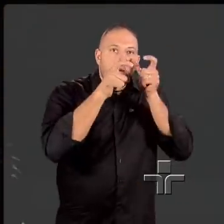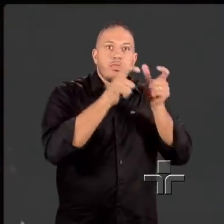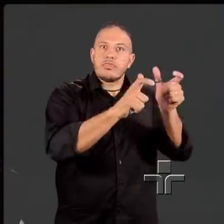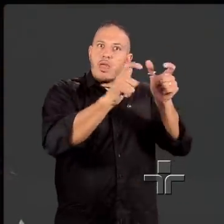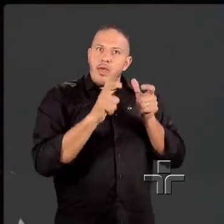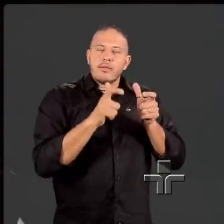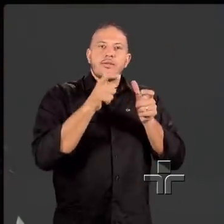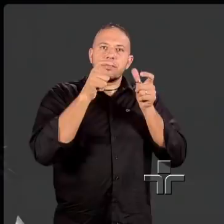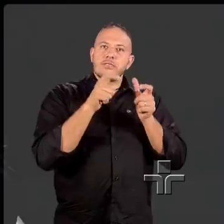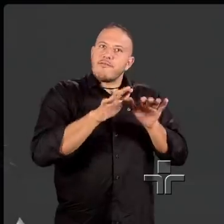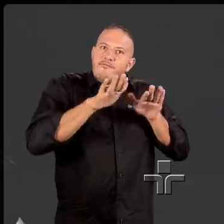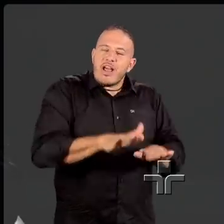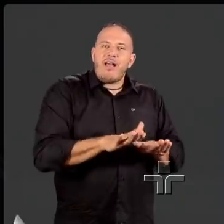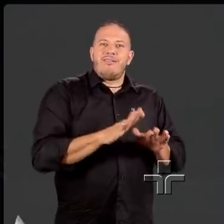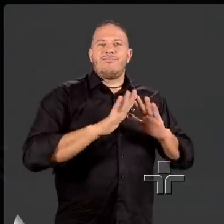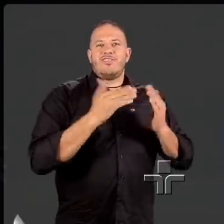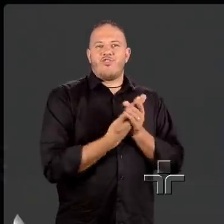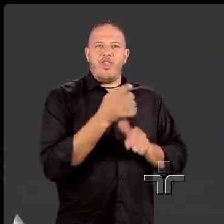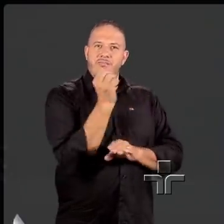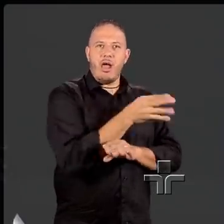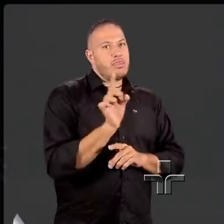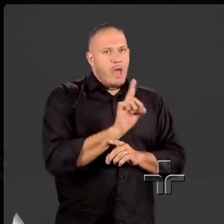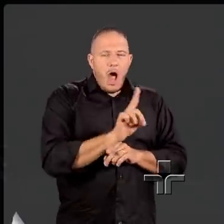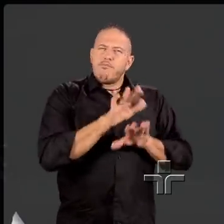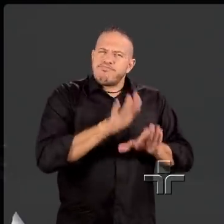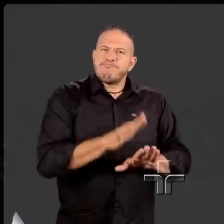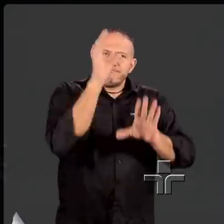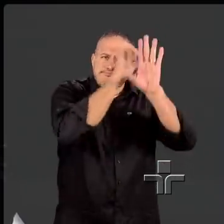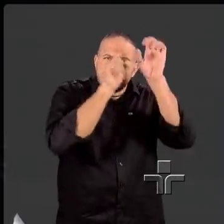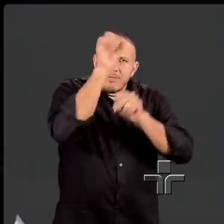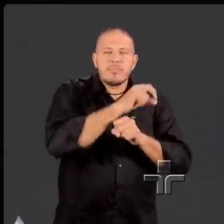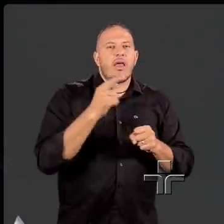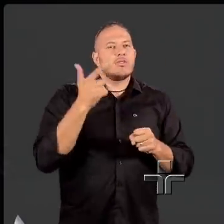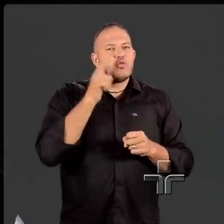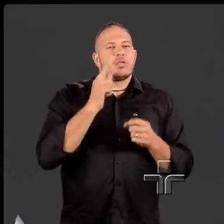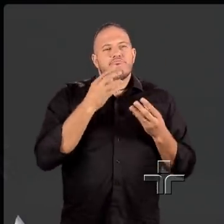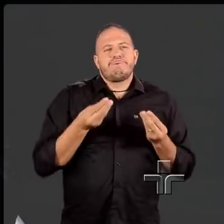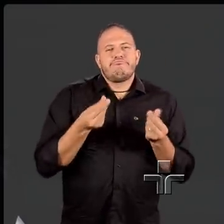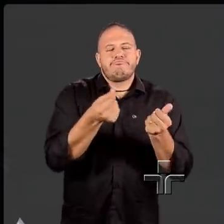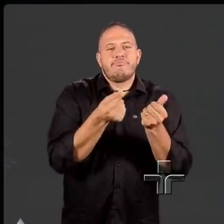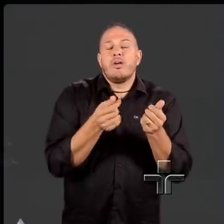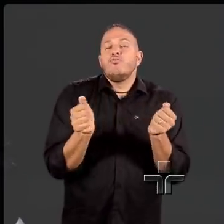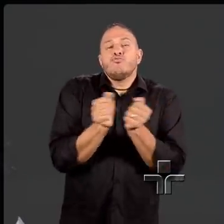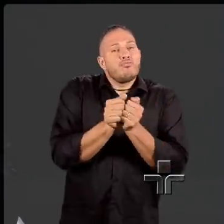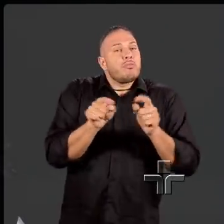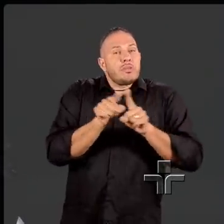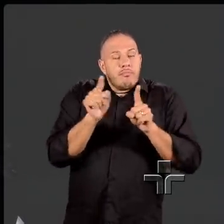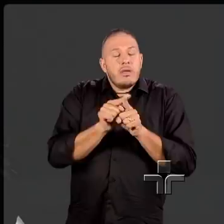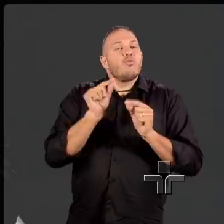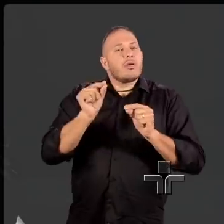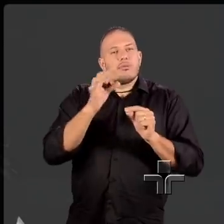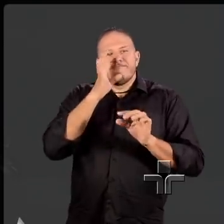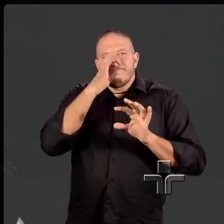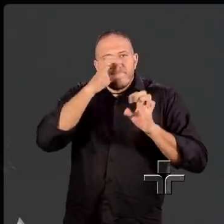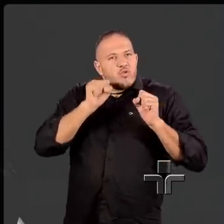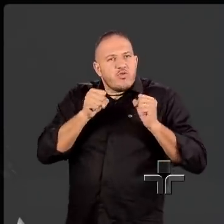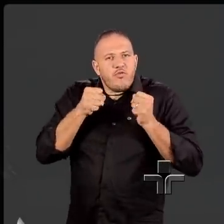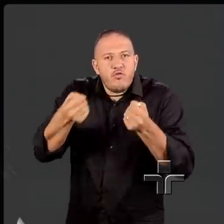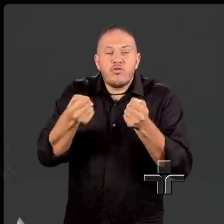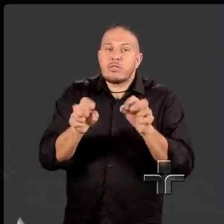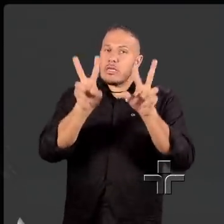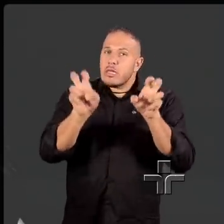para permanecer na escola e para ter um aprendizado de qualidade. Junta-se a isso o esforço de que a educação